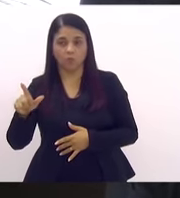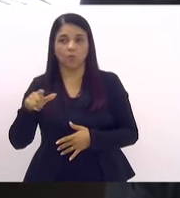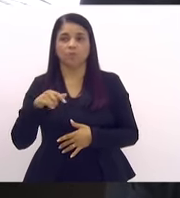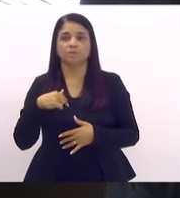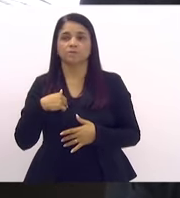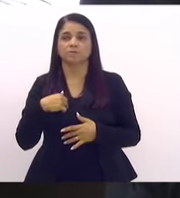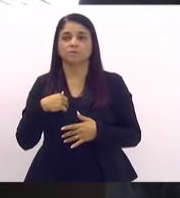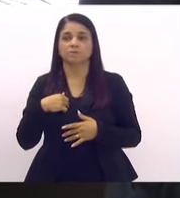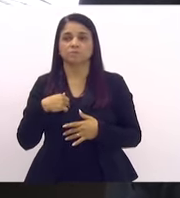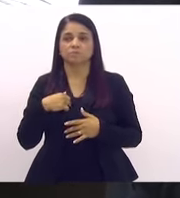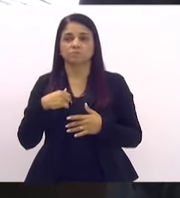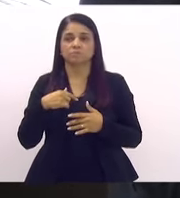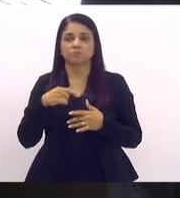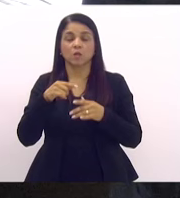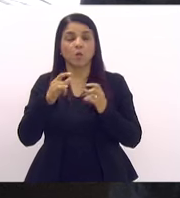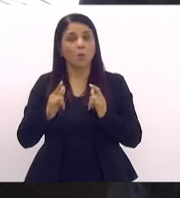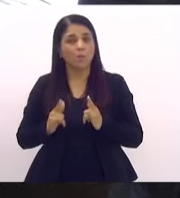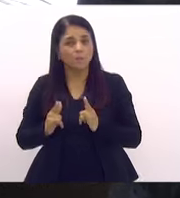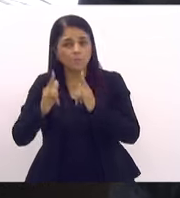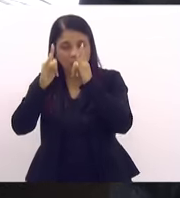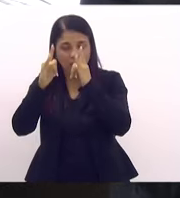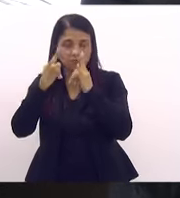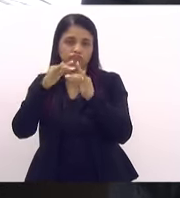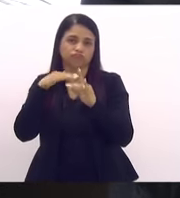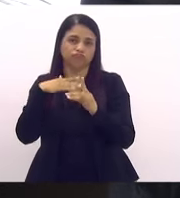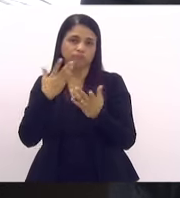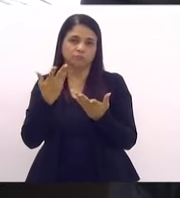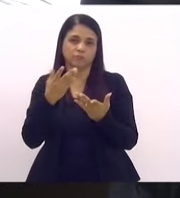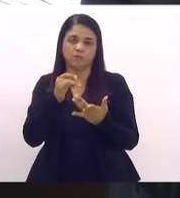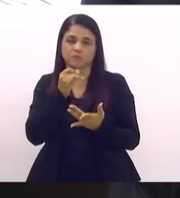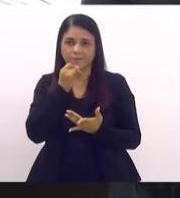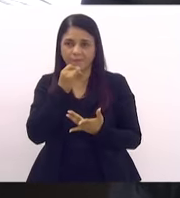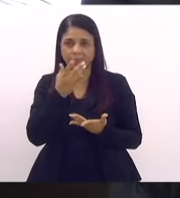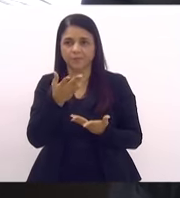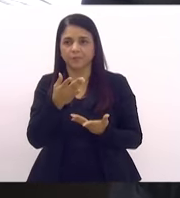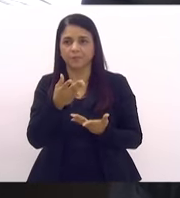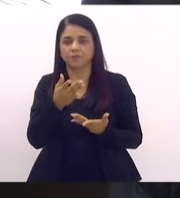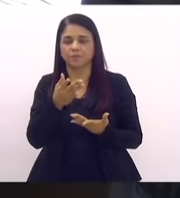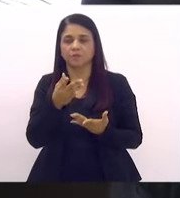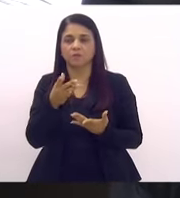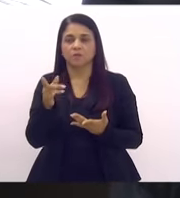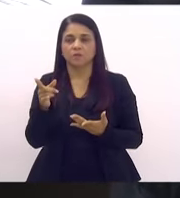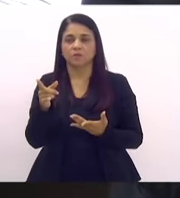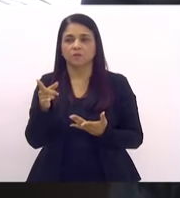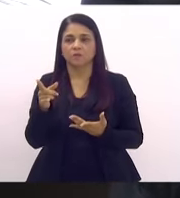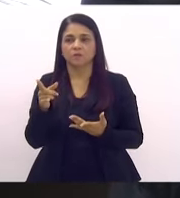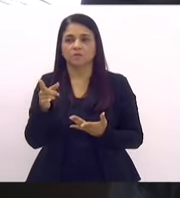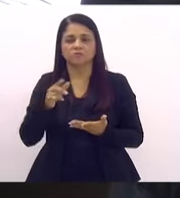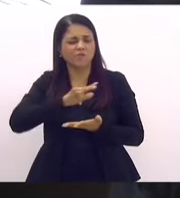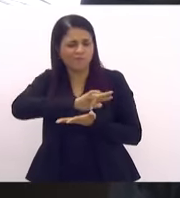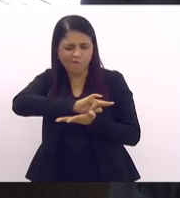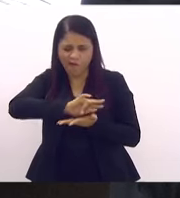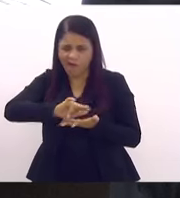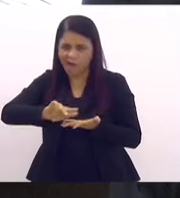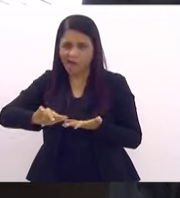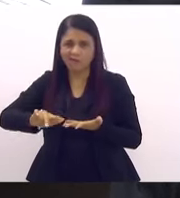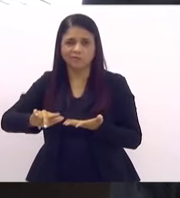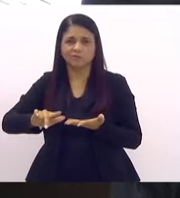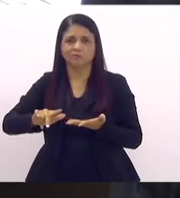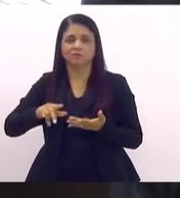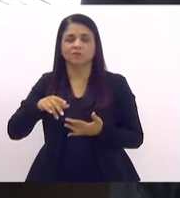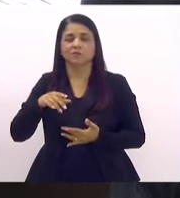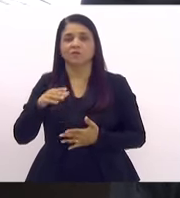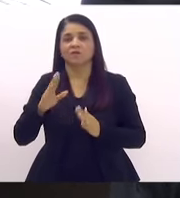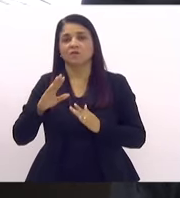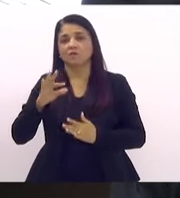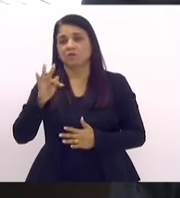como é que se diz? Ao próprio prédio, por exemplo, até a autora está aqui, mas são vários. Casa